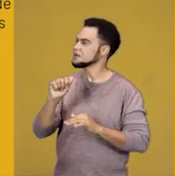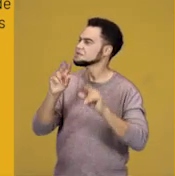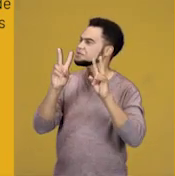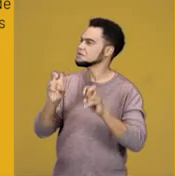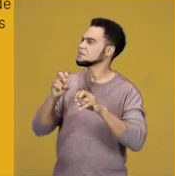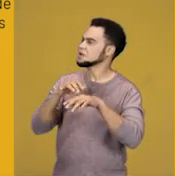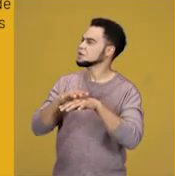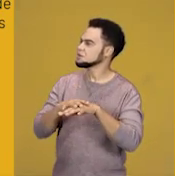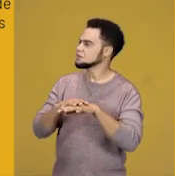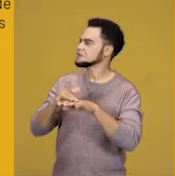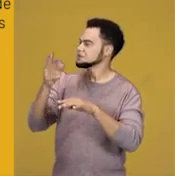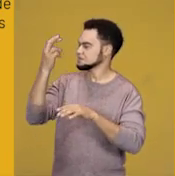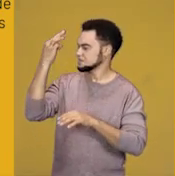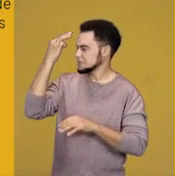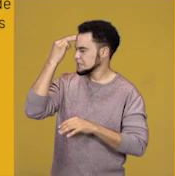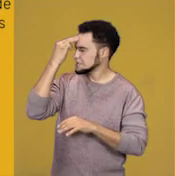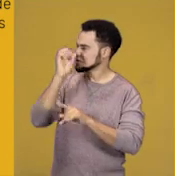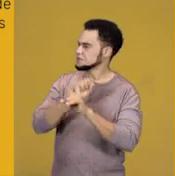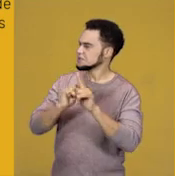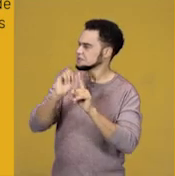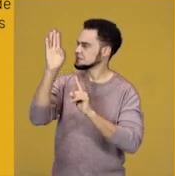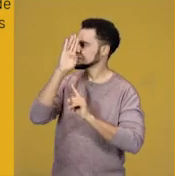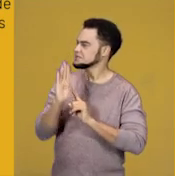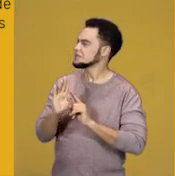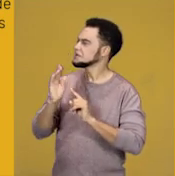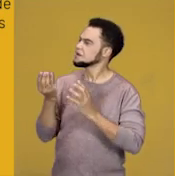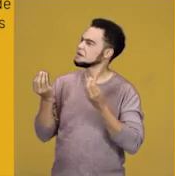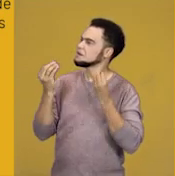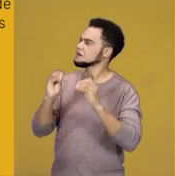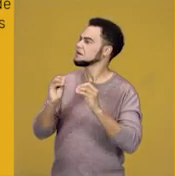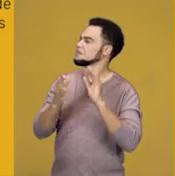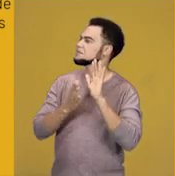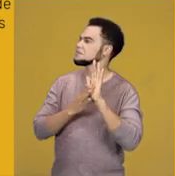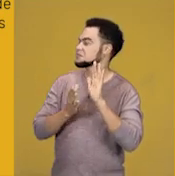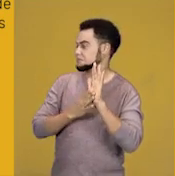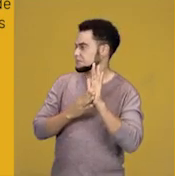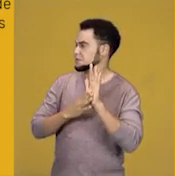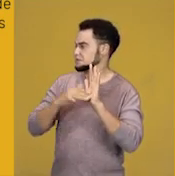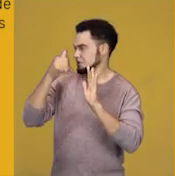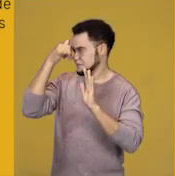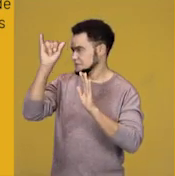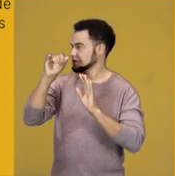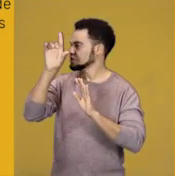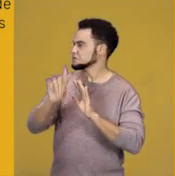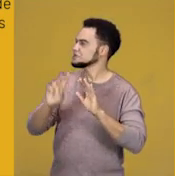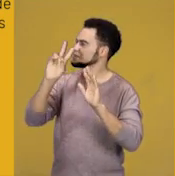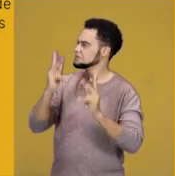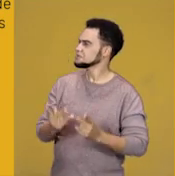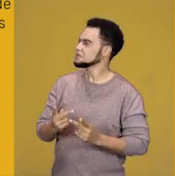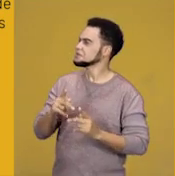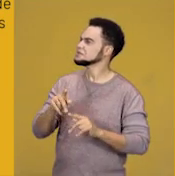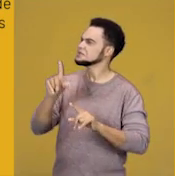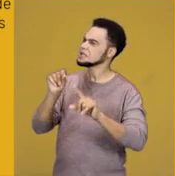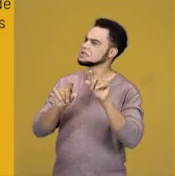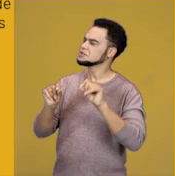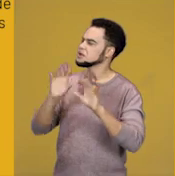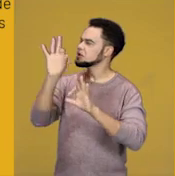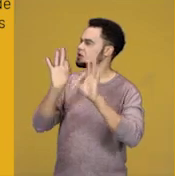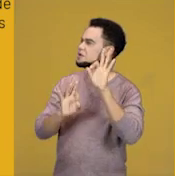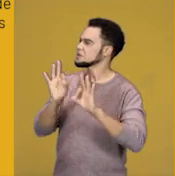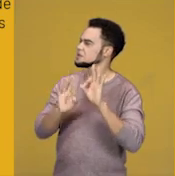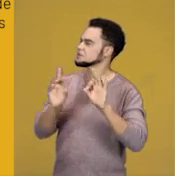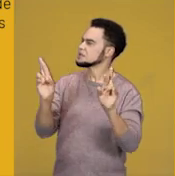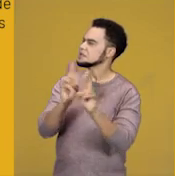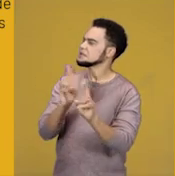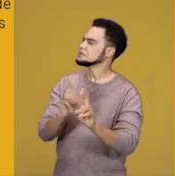brasileira, apresentando proposta de intervenção que respeite os direitos humanos. Selecione, organize e